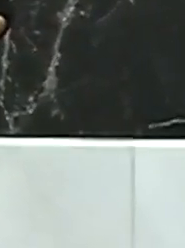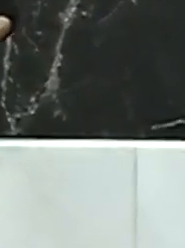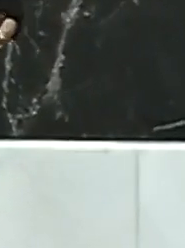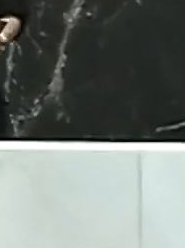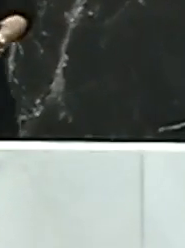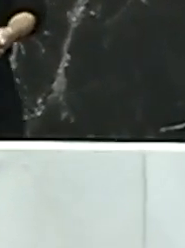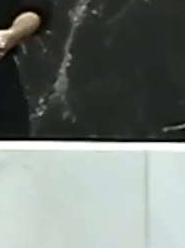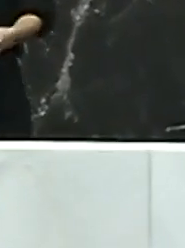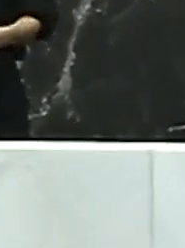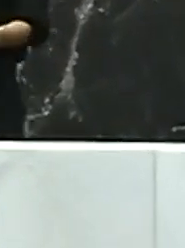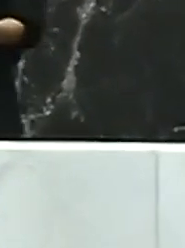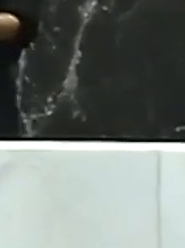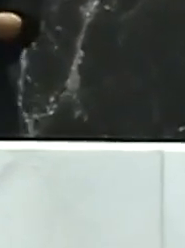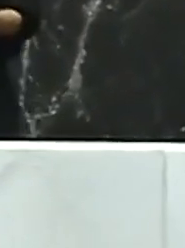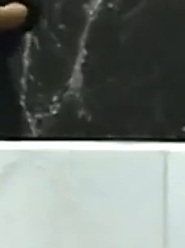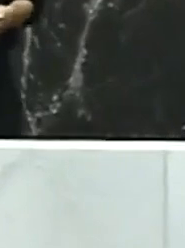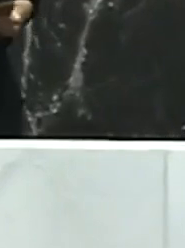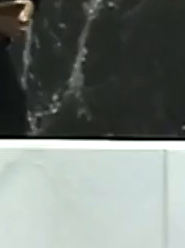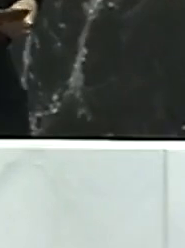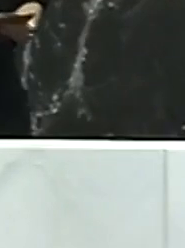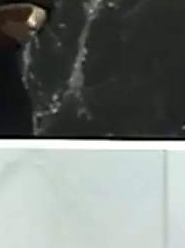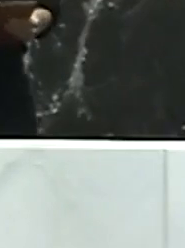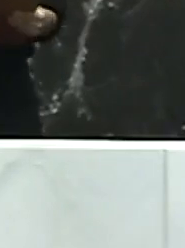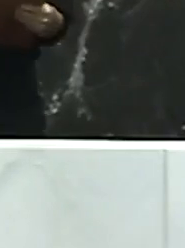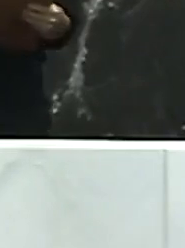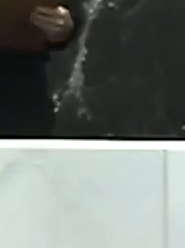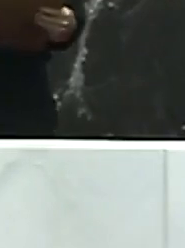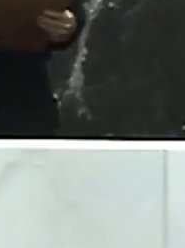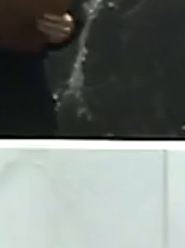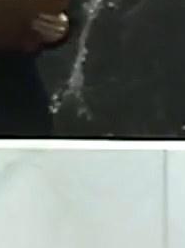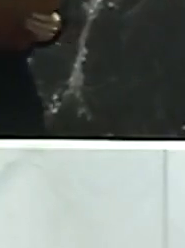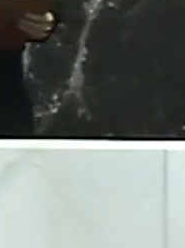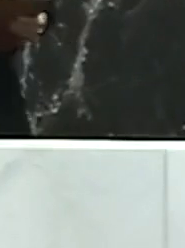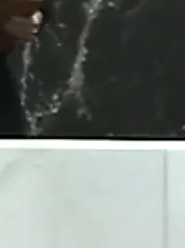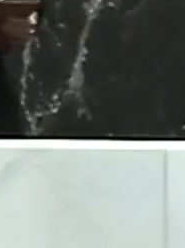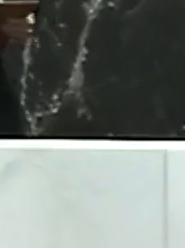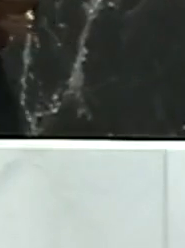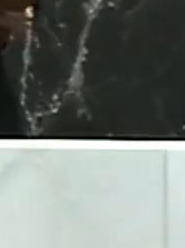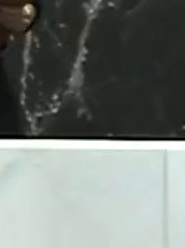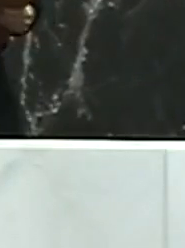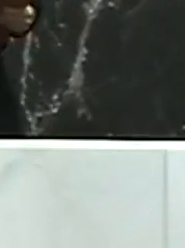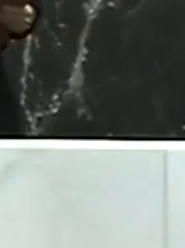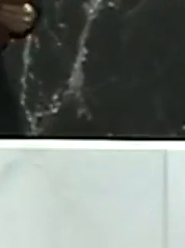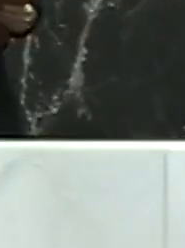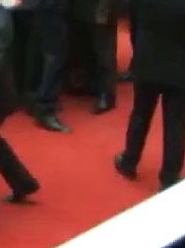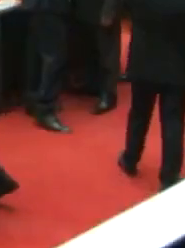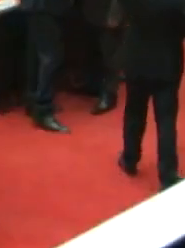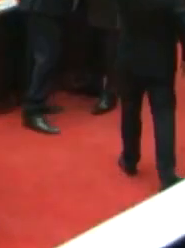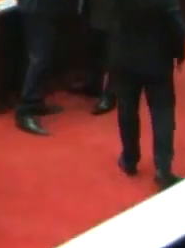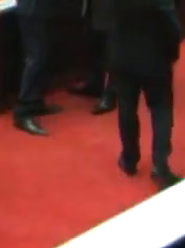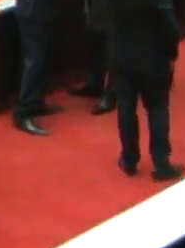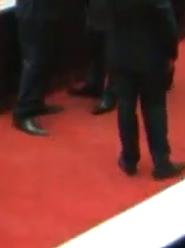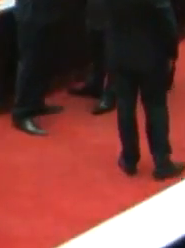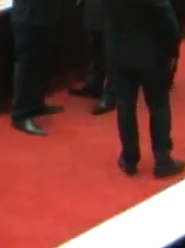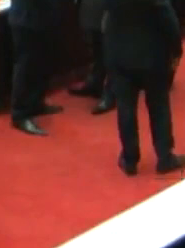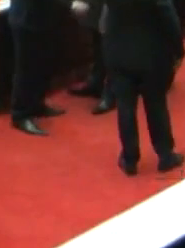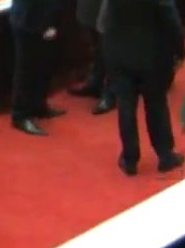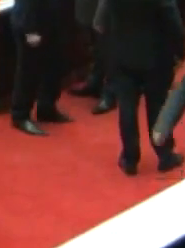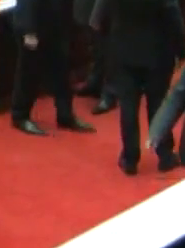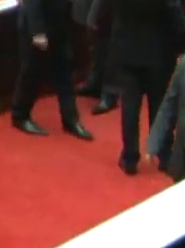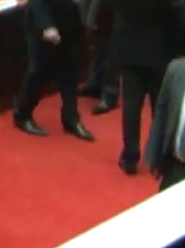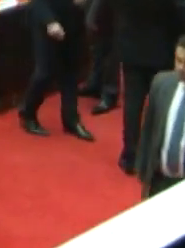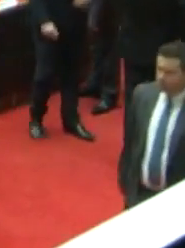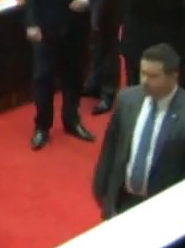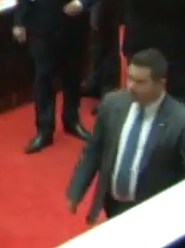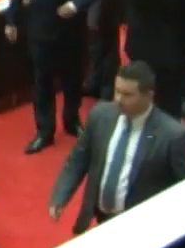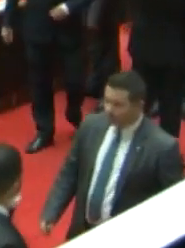prevê que a cerimônia ela seja presidida pelo deputado mais velho. Aqui ao meu lado está o Marco Antônio,